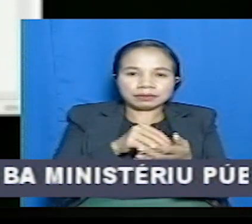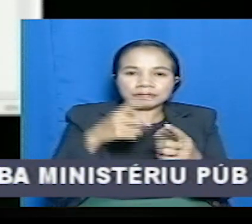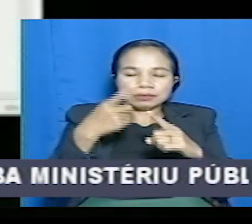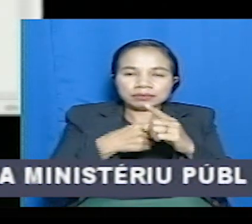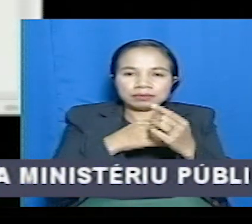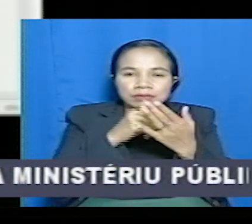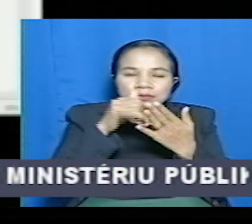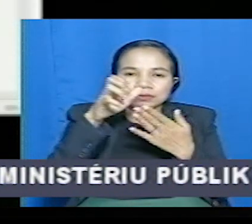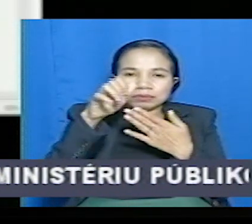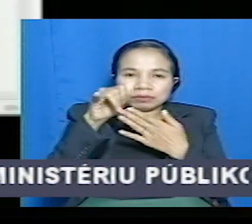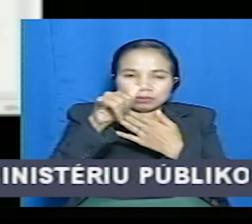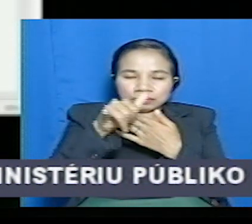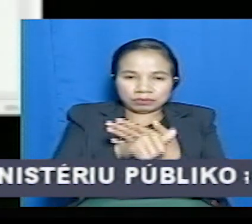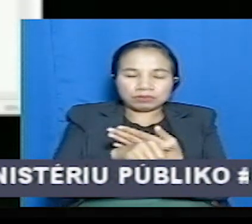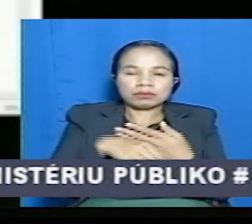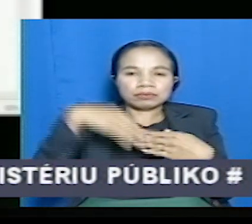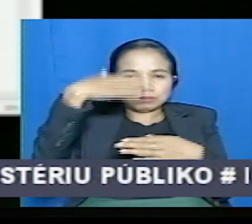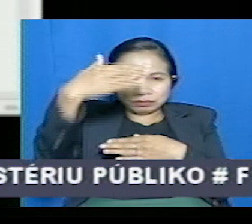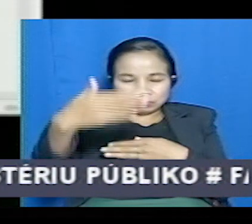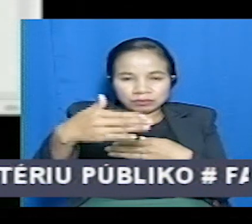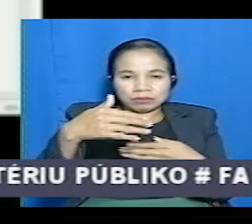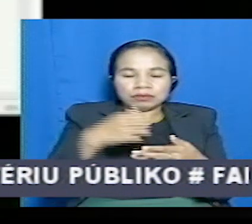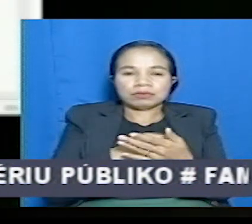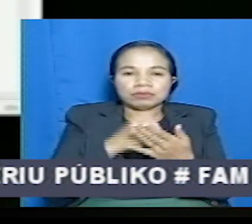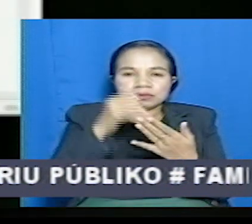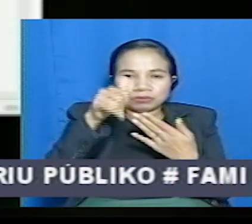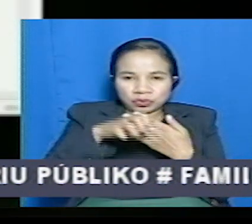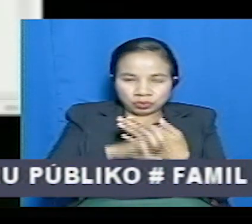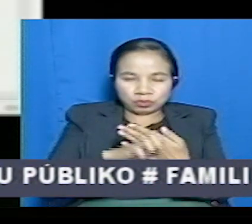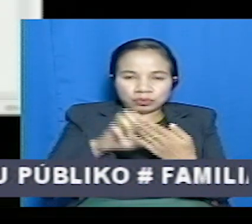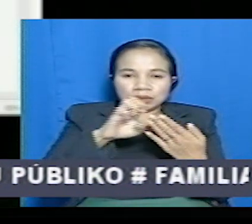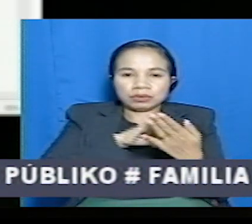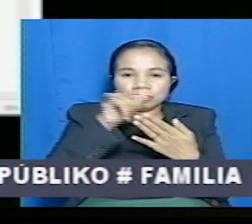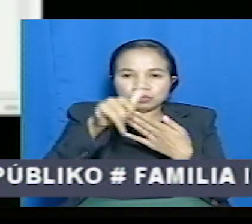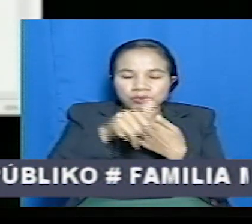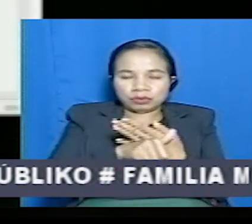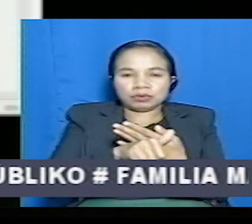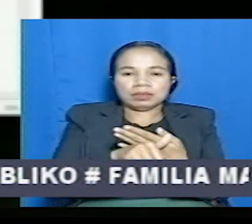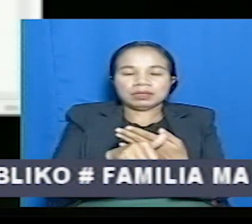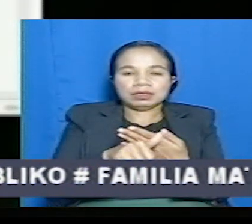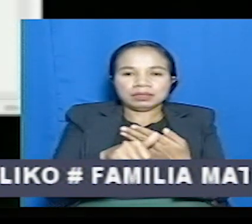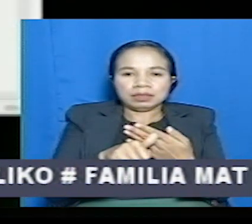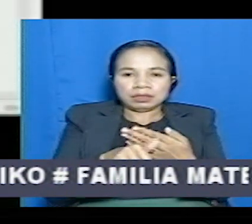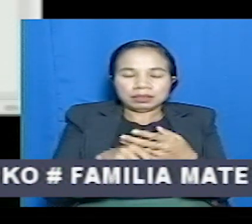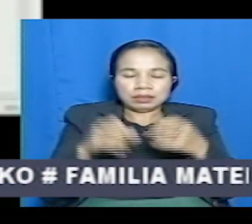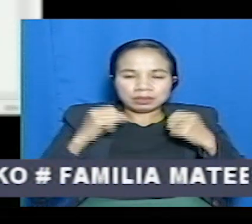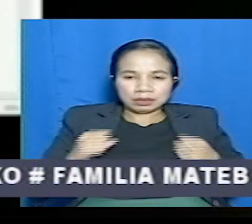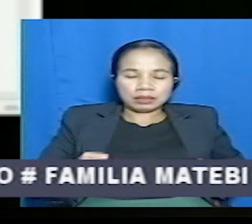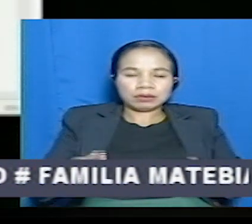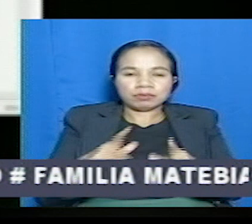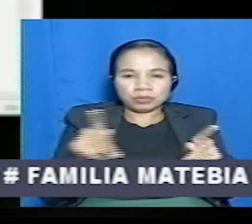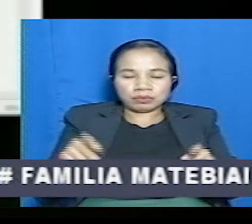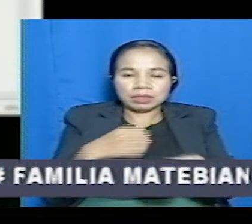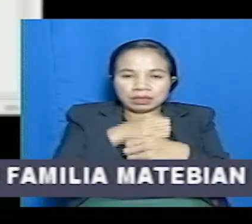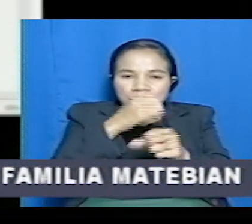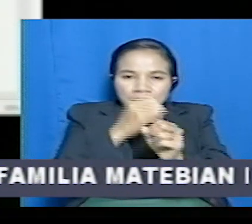fulan julho ou em maio, fulan junho ou fulan julho ou em maio, com medidas de saúde pública, nebe horas neita